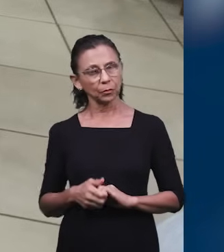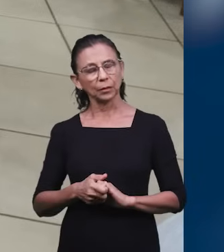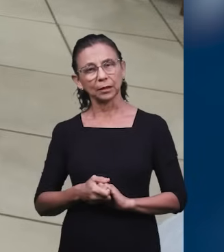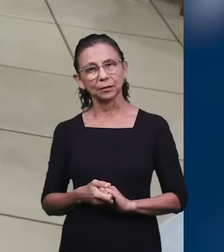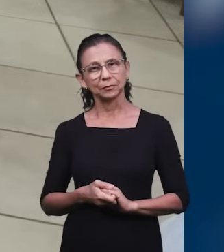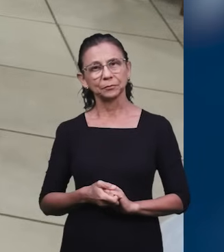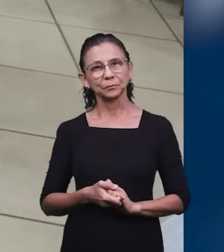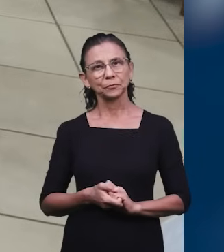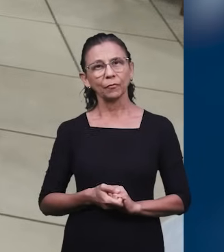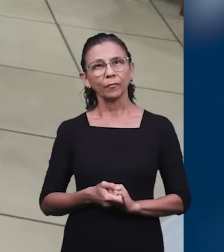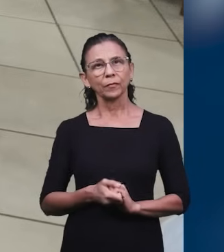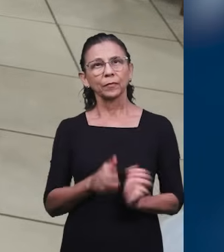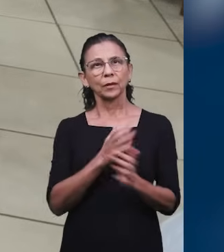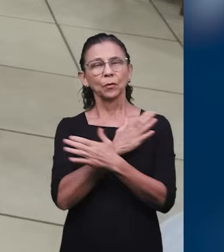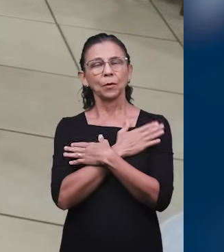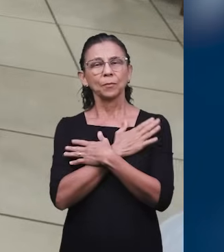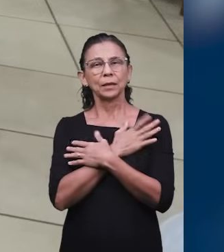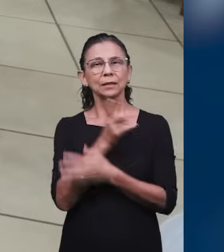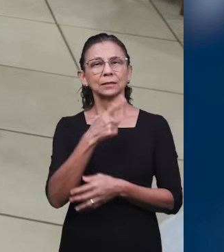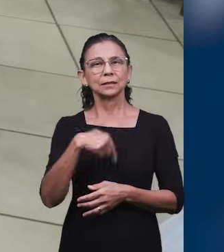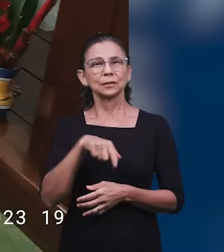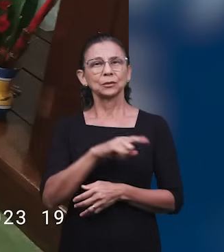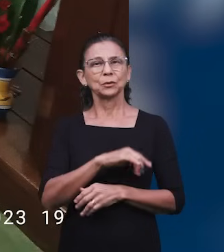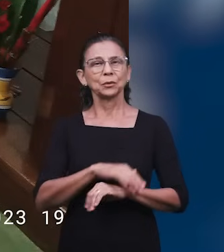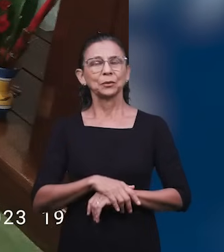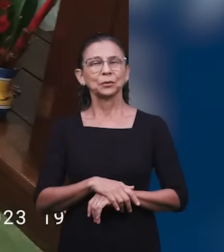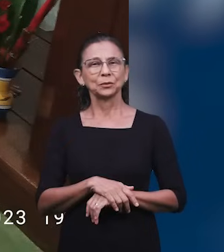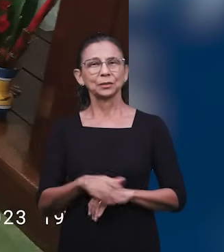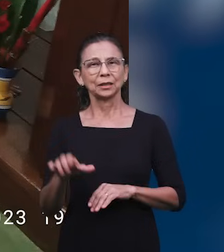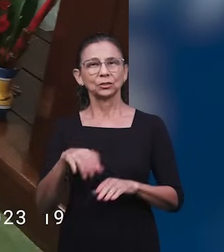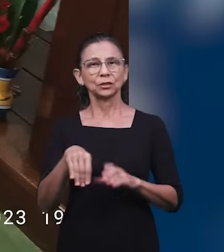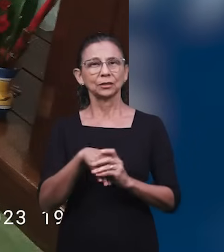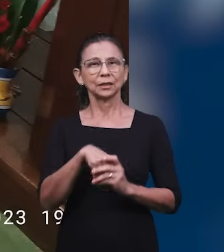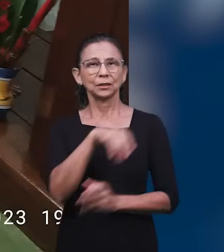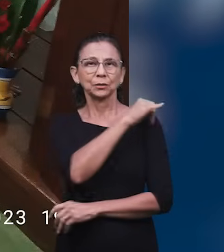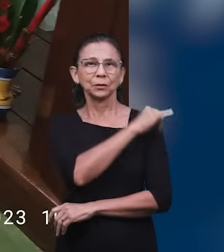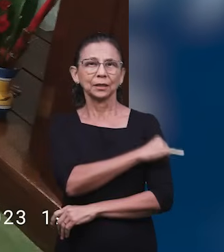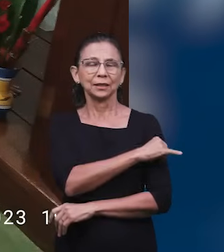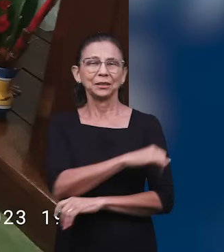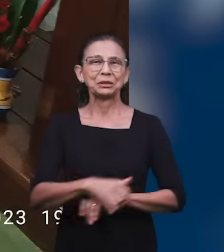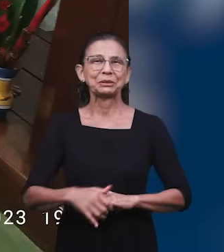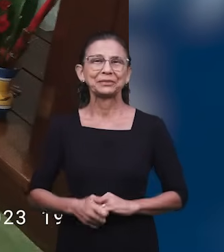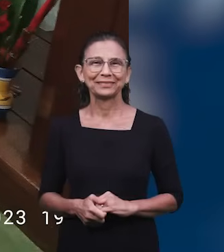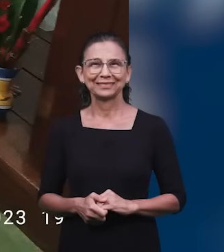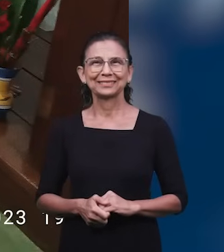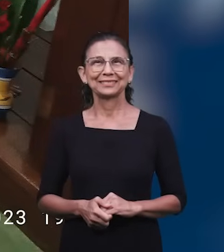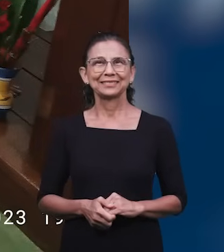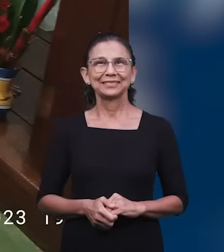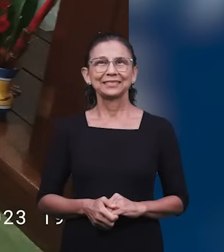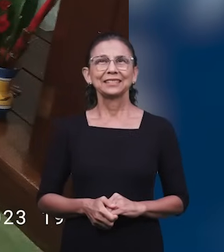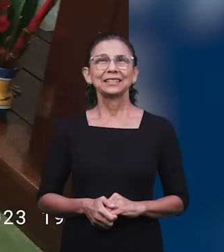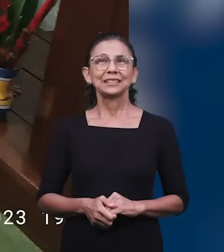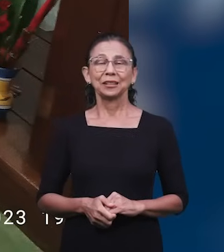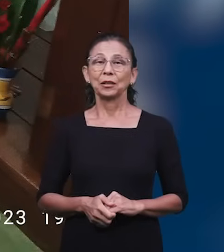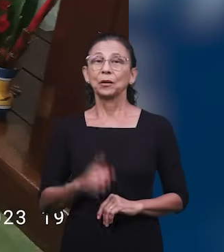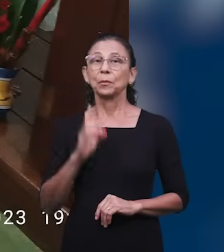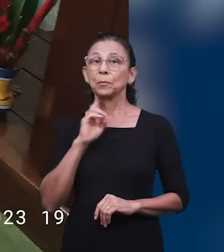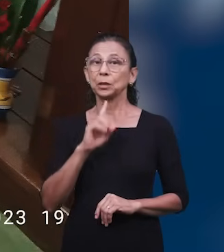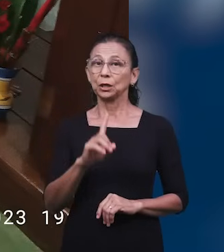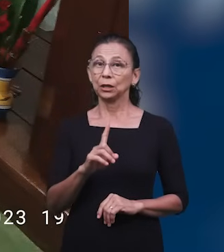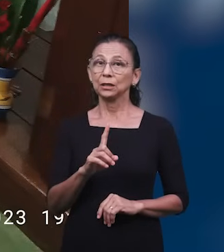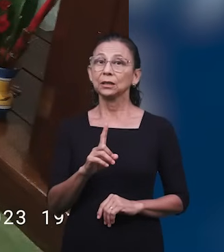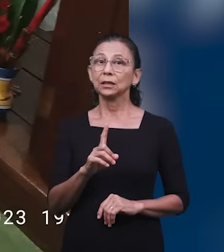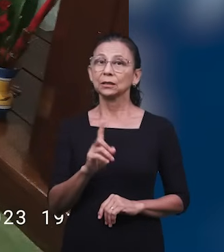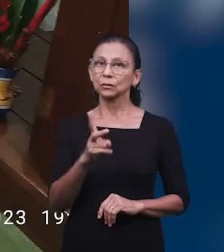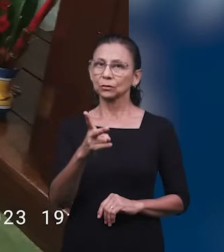Unamar. Um abraço aos irmãos de Unamar aí no Rio de Janeiro. Evangelização da igreja de Vargem Grande. Os irmãos aí de Maiumirim, em Minas Gerais,